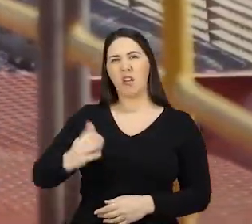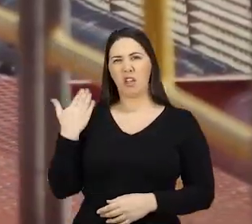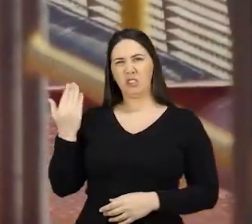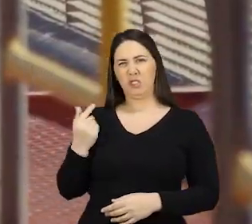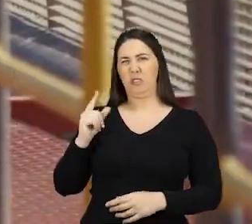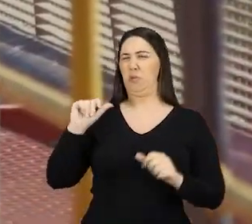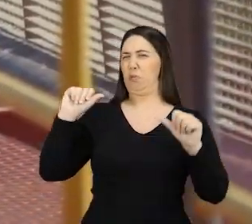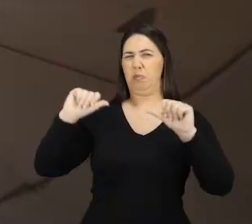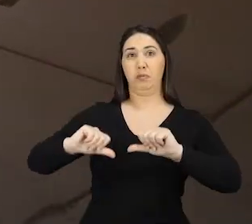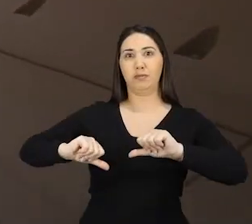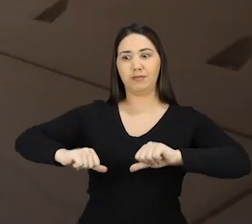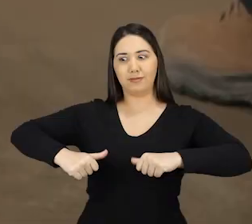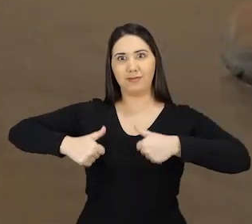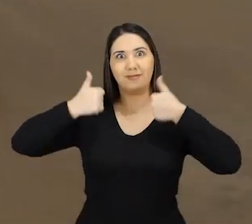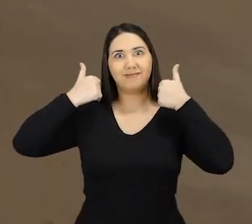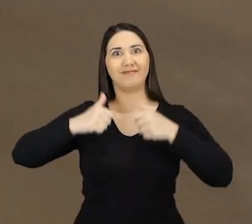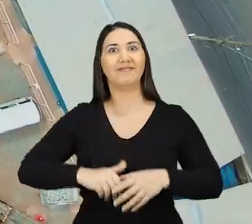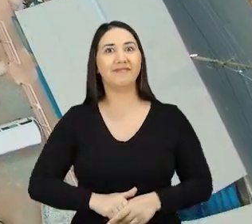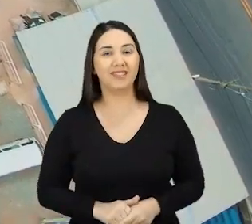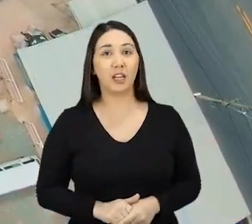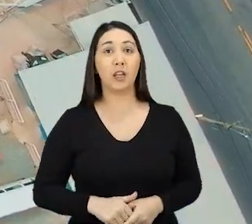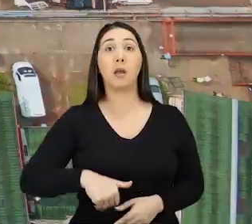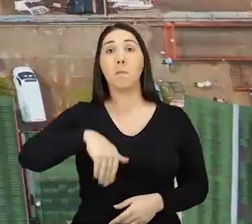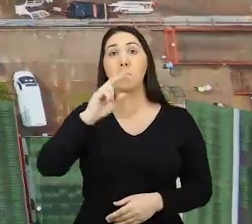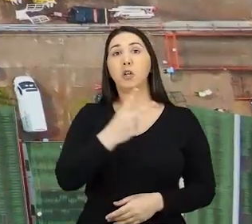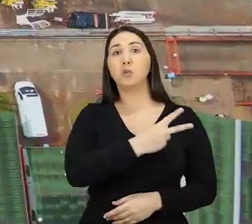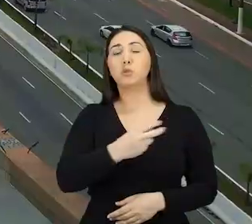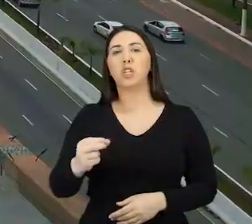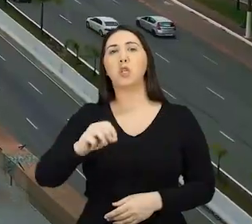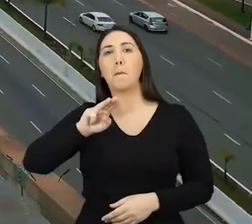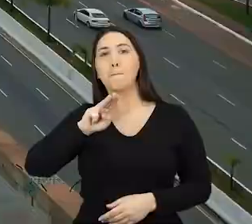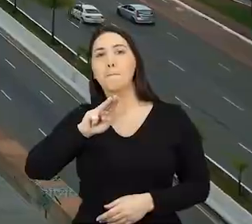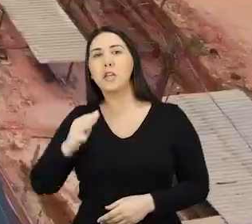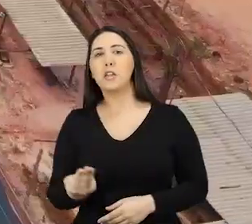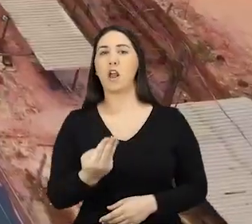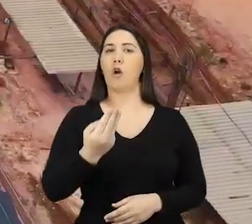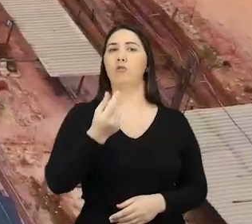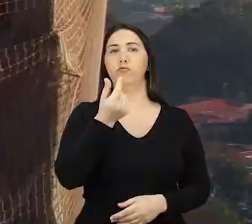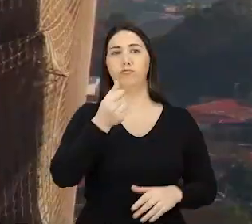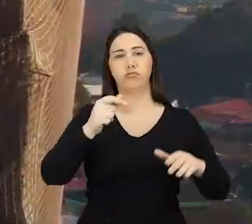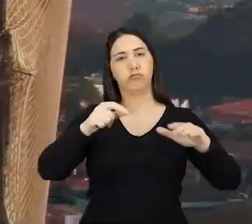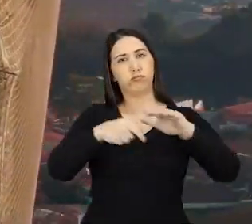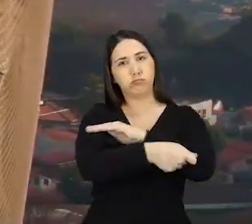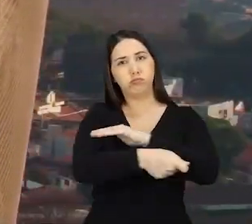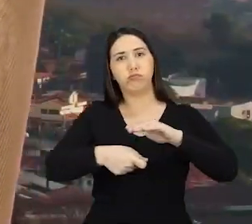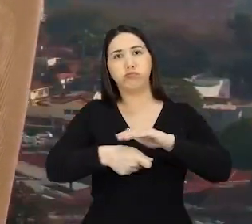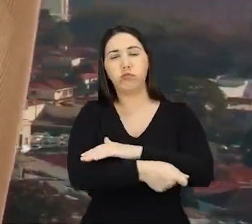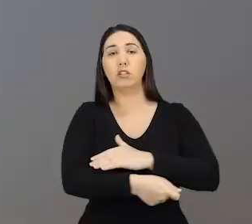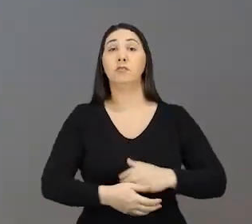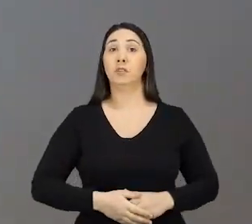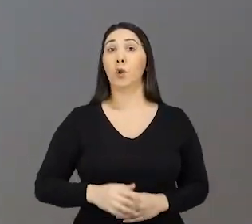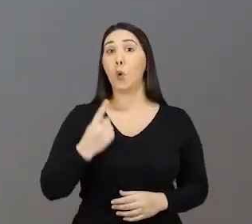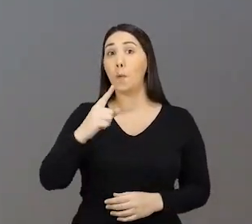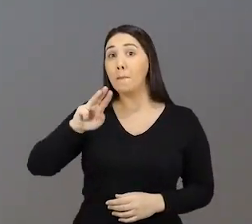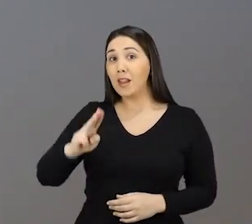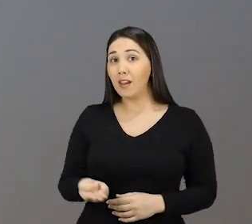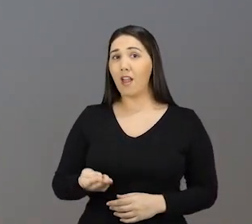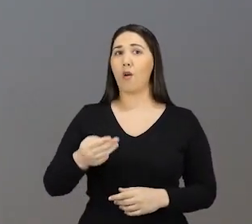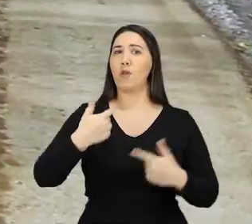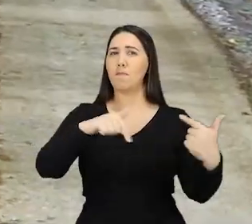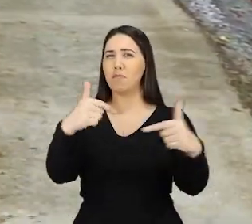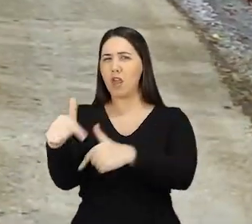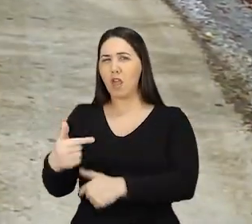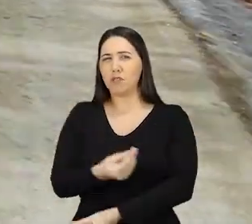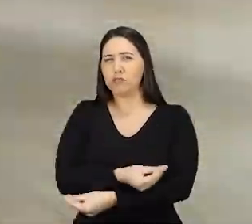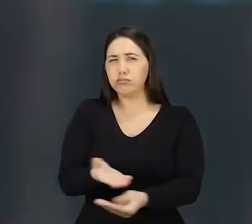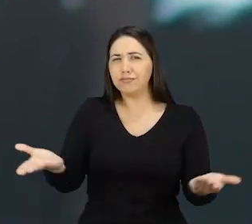gente ressuscitou, para os mais de 200 bilhões de reais de investimentos que está acontecendo agora e para os mais de 1 milhão de empregos que esses investimentos